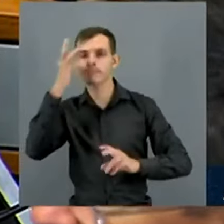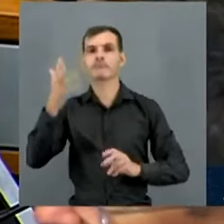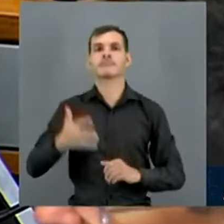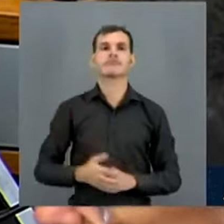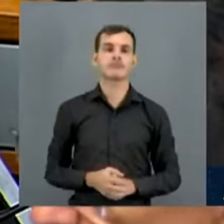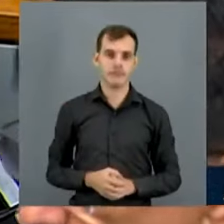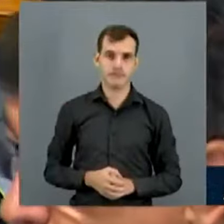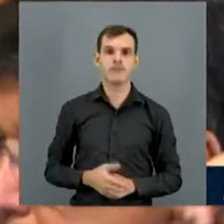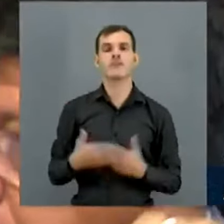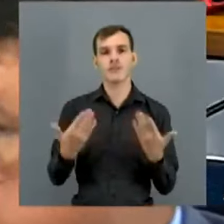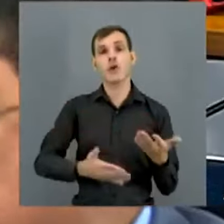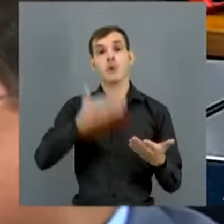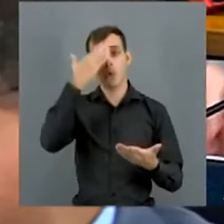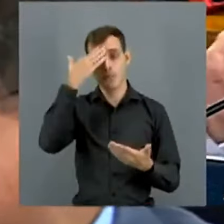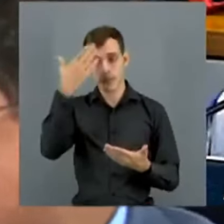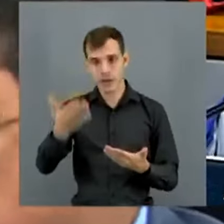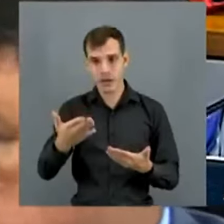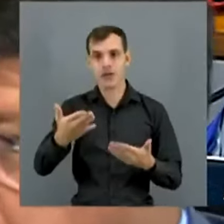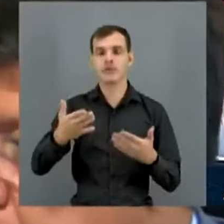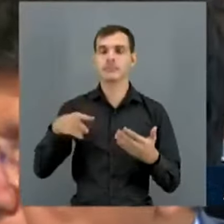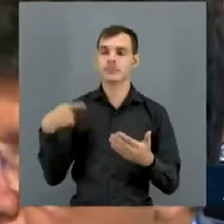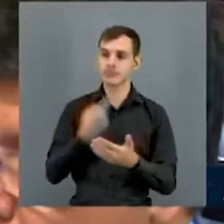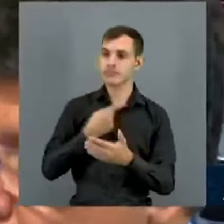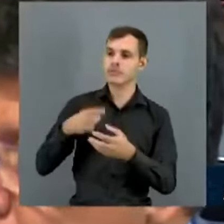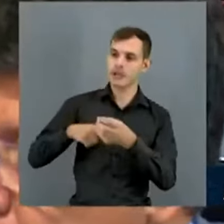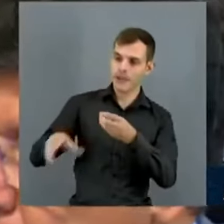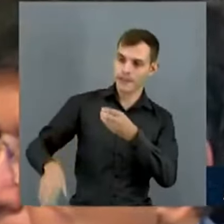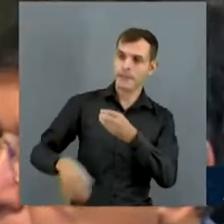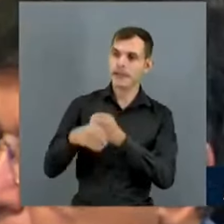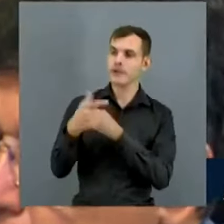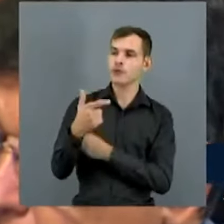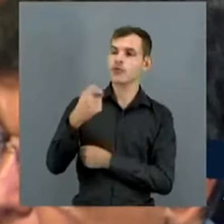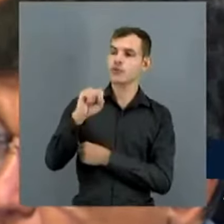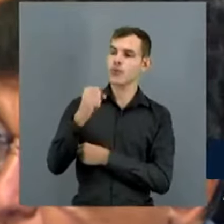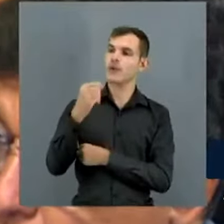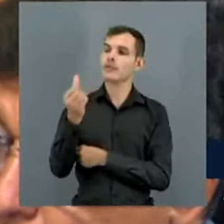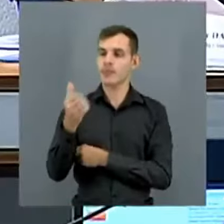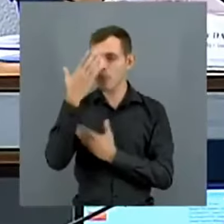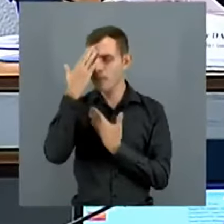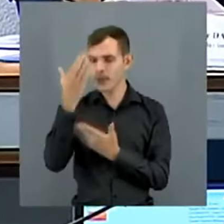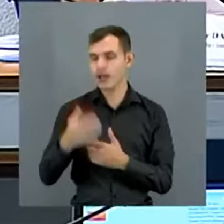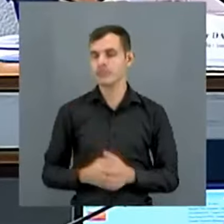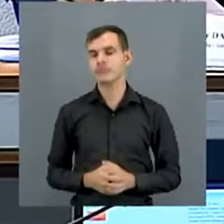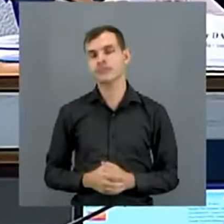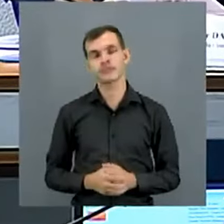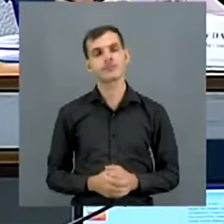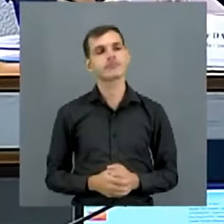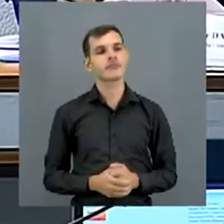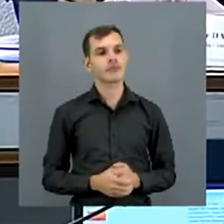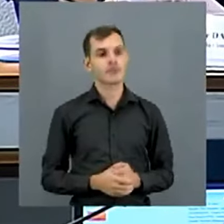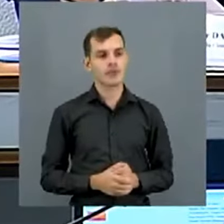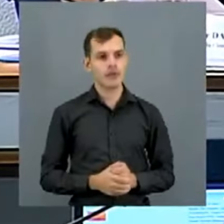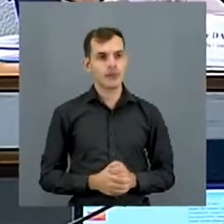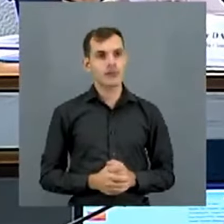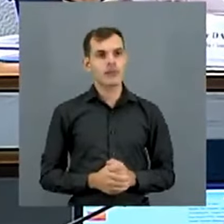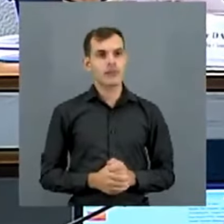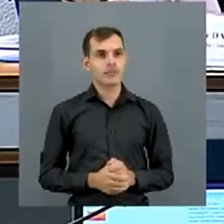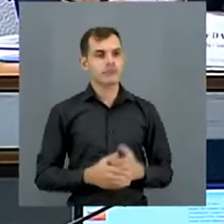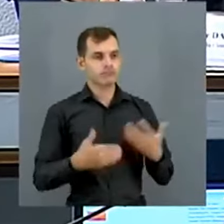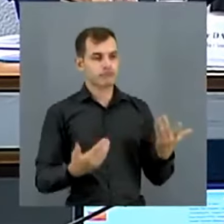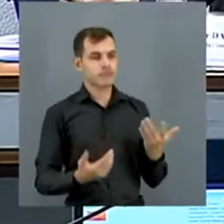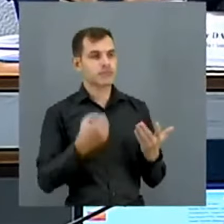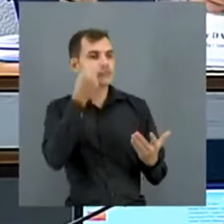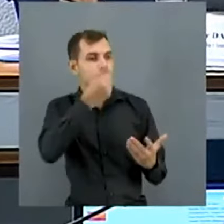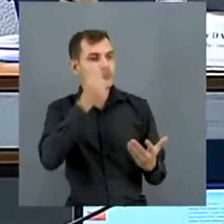É a nossa defesa da emenda 286. Muito obrigado. Acompanhamos aí a fala do senador Alan Rick, do União Brasil,